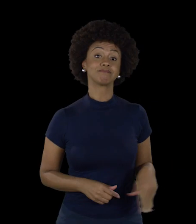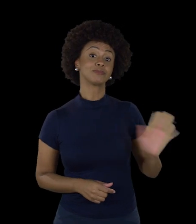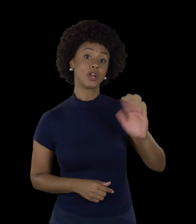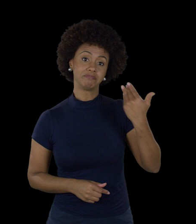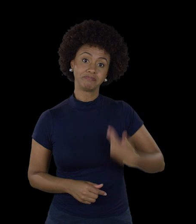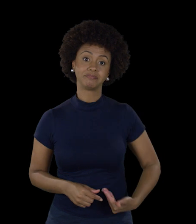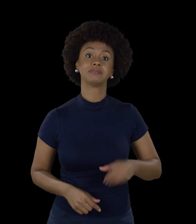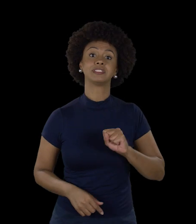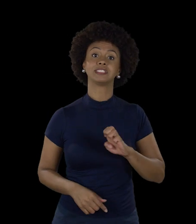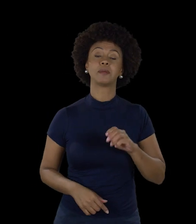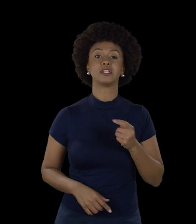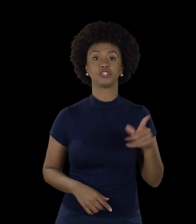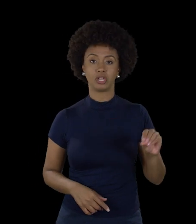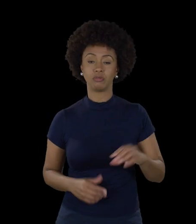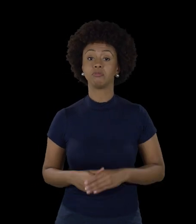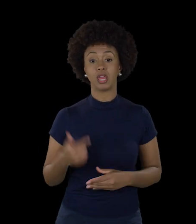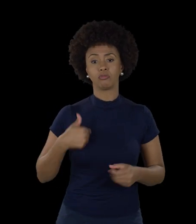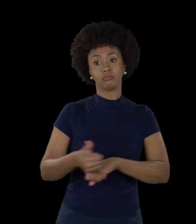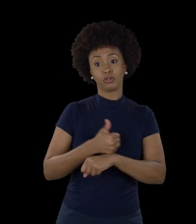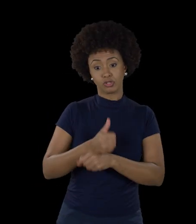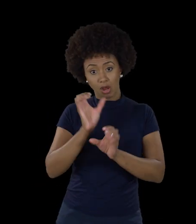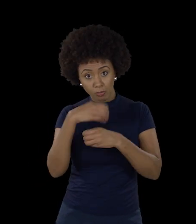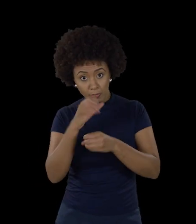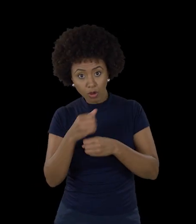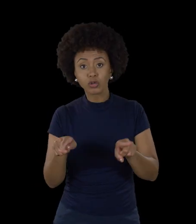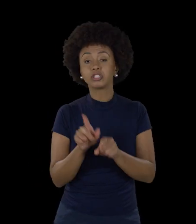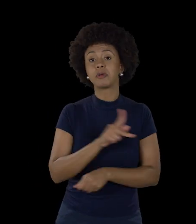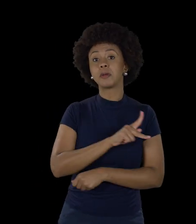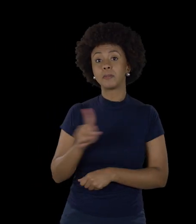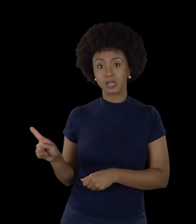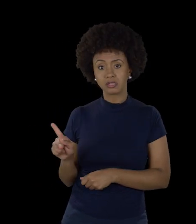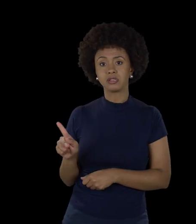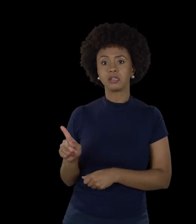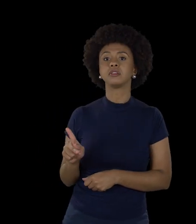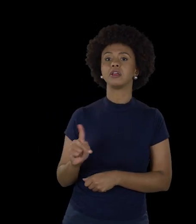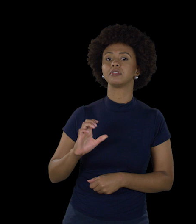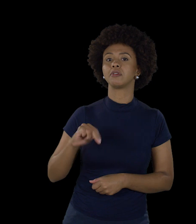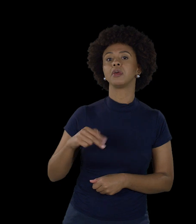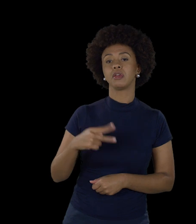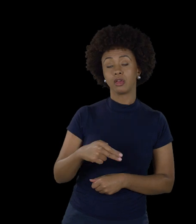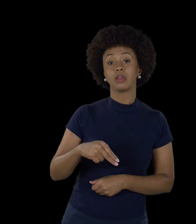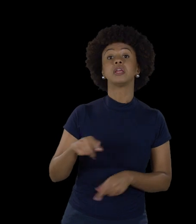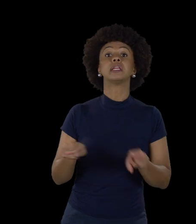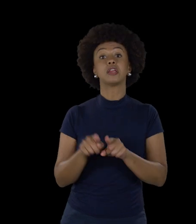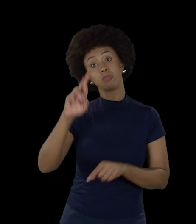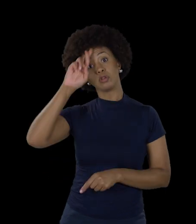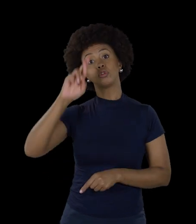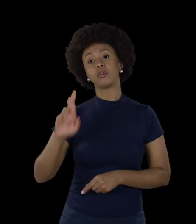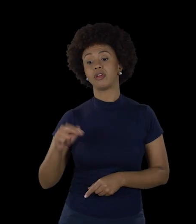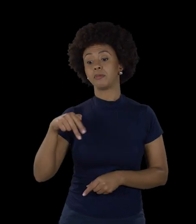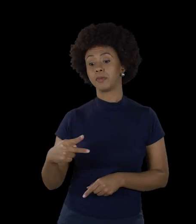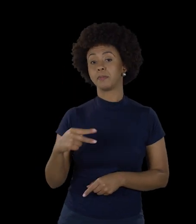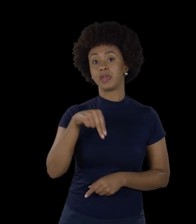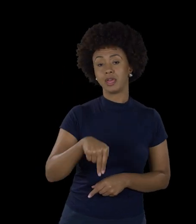Sebastião Francisco Alves, sou biólogo e presidente da Associação Capixaba do Patrimônio Natural e dono de uma RPPN aqui no município de Muniz